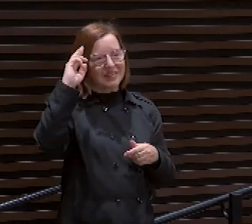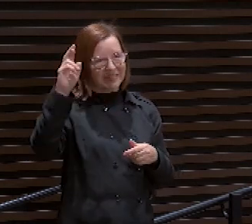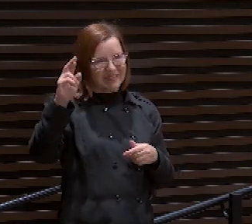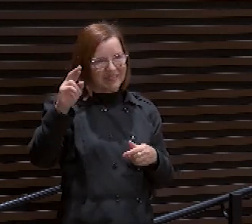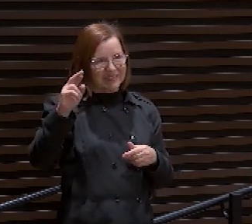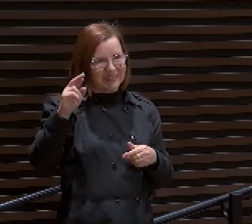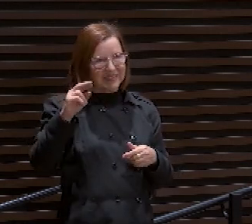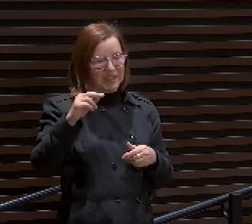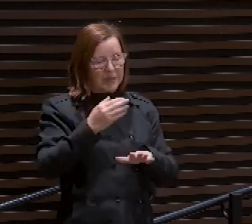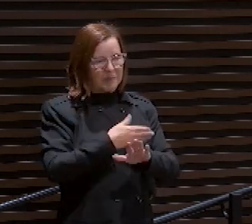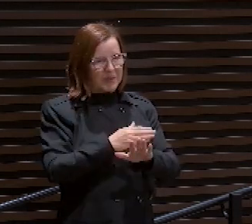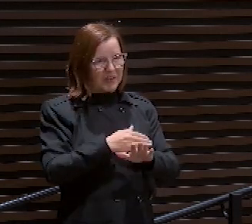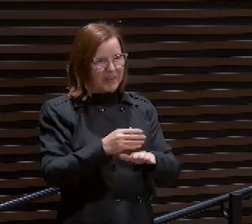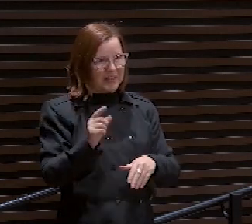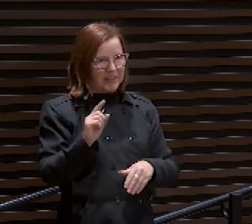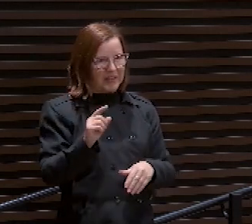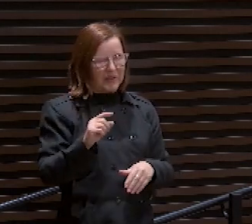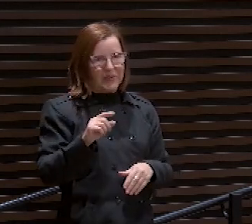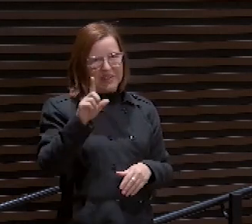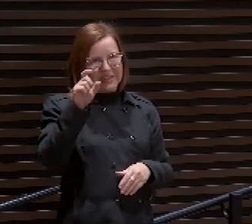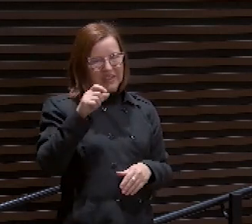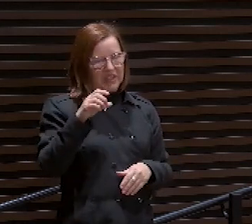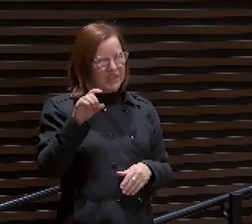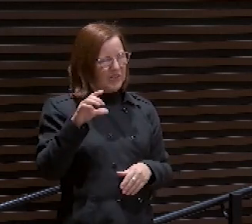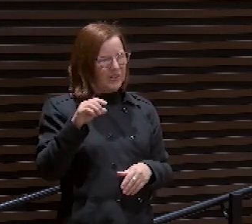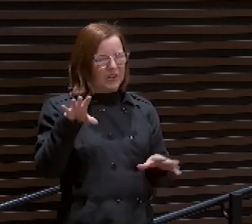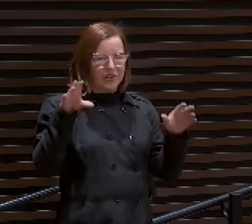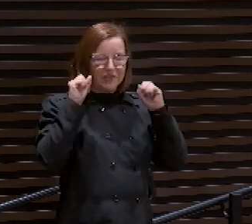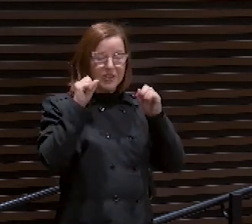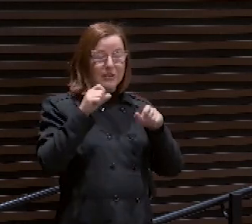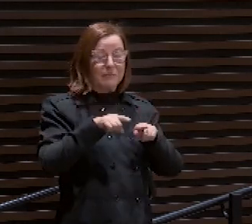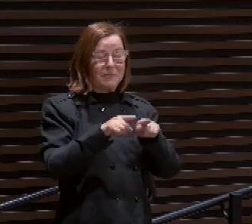nós. Não sejamos apenas ouvintes, mas praticantes.